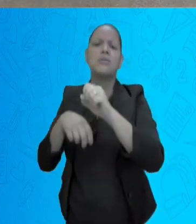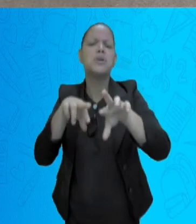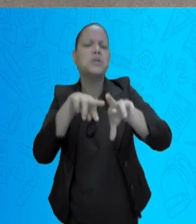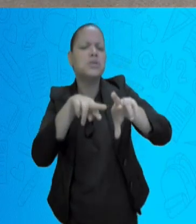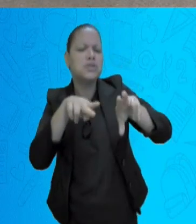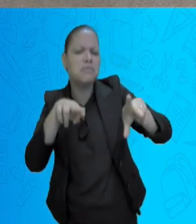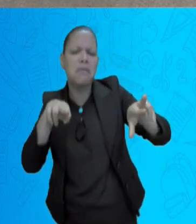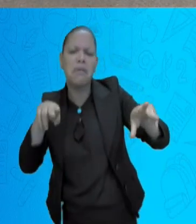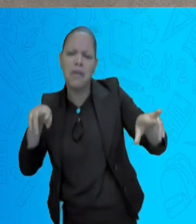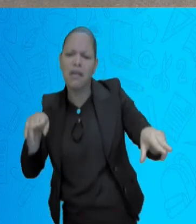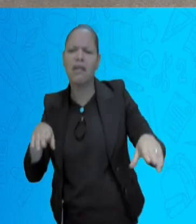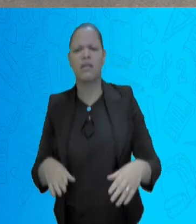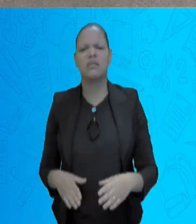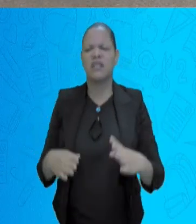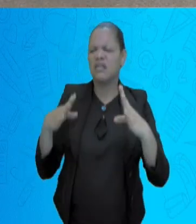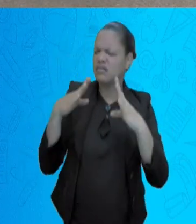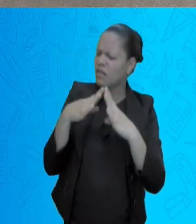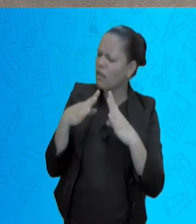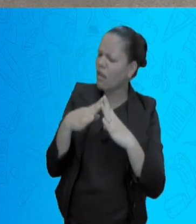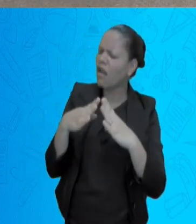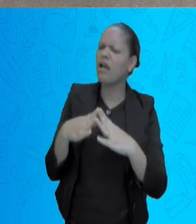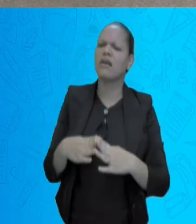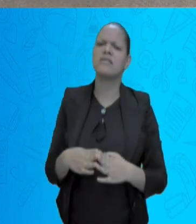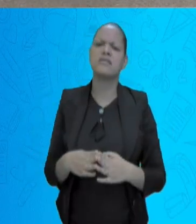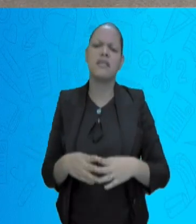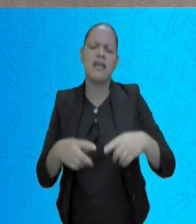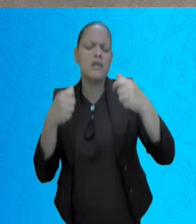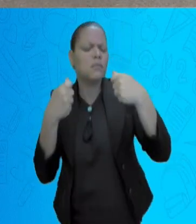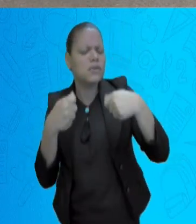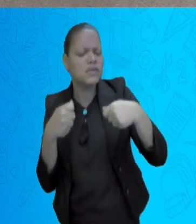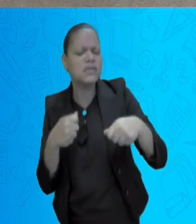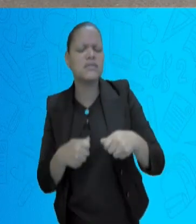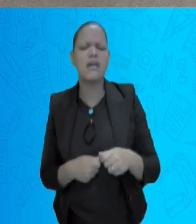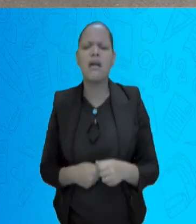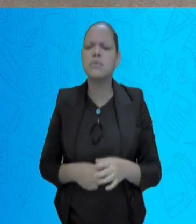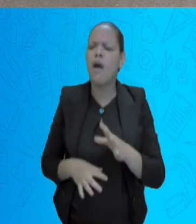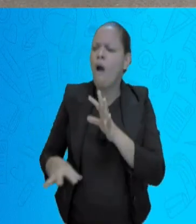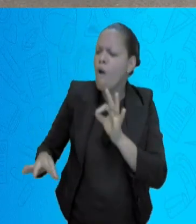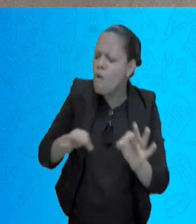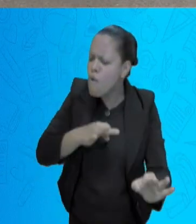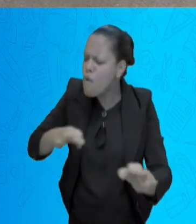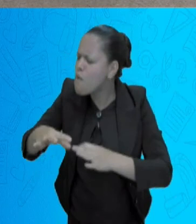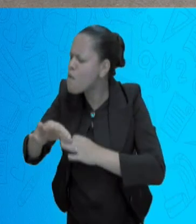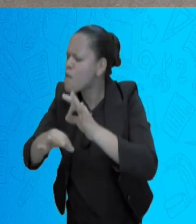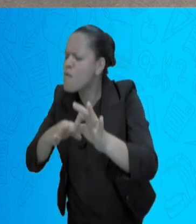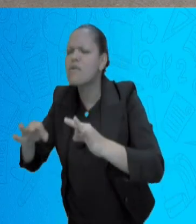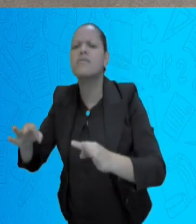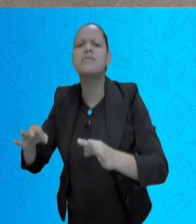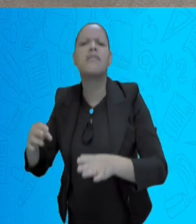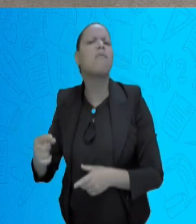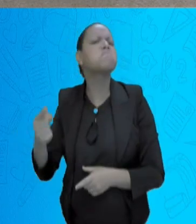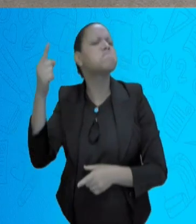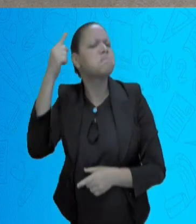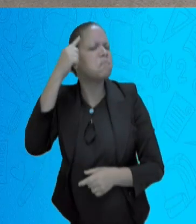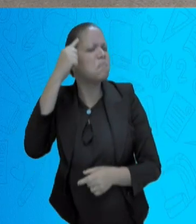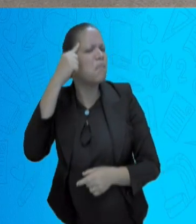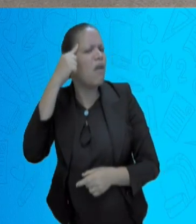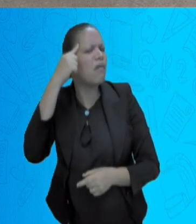assim. Então, nós temos que organizar as ideias para depois começar a escrever.